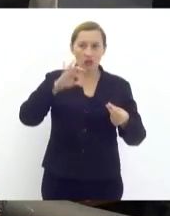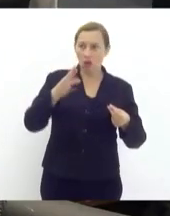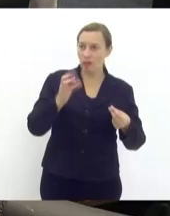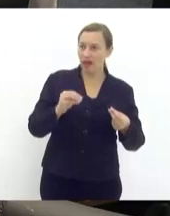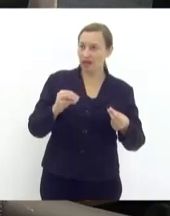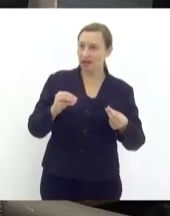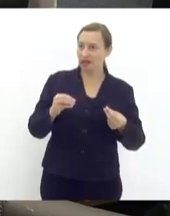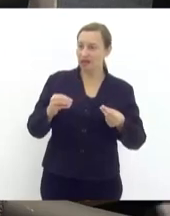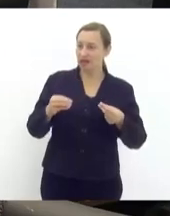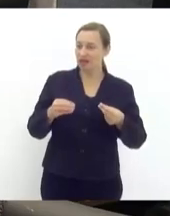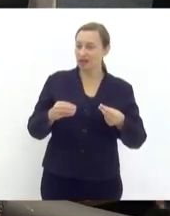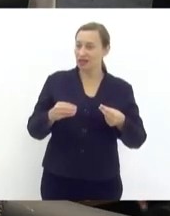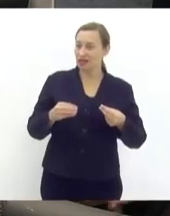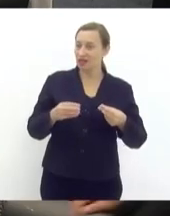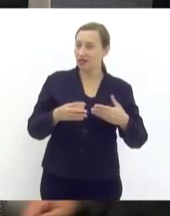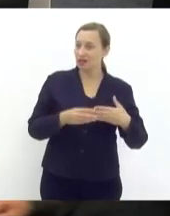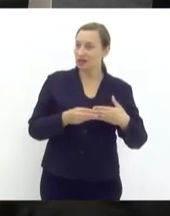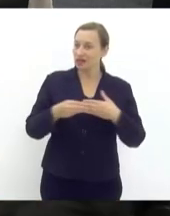castrinho